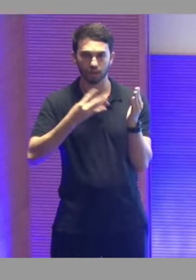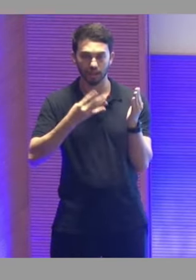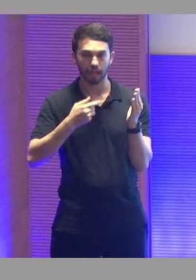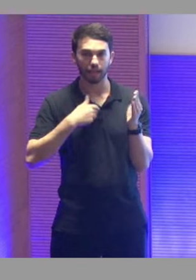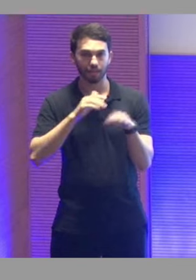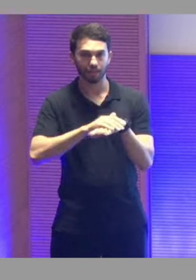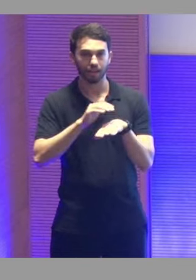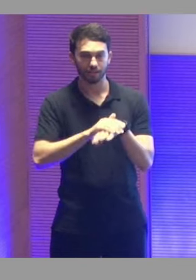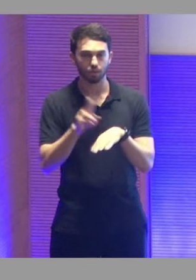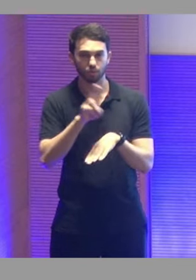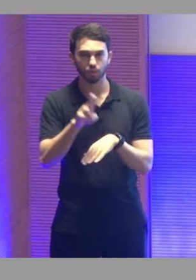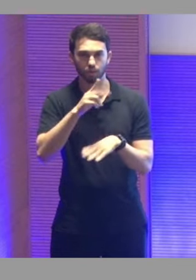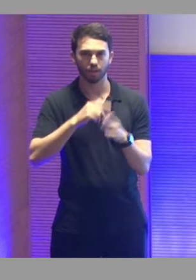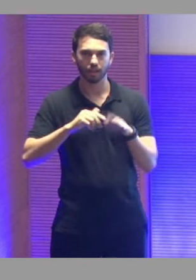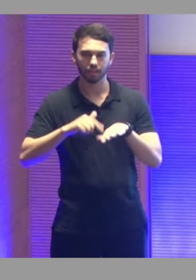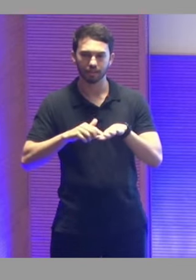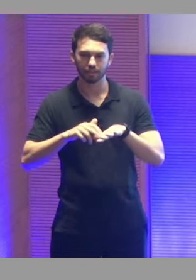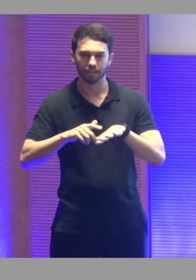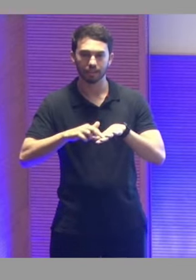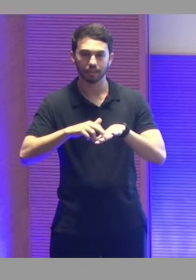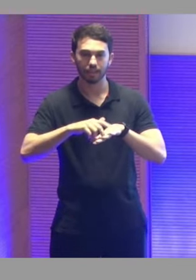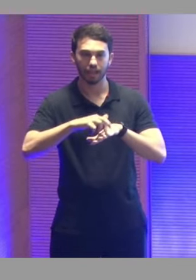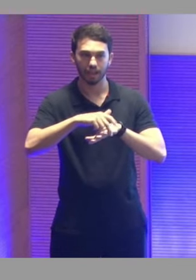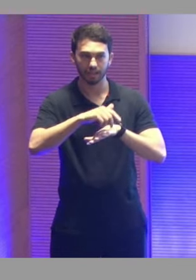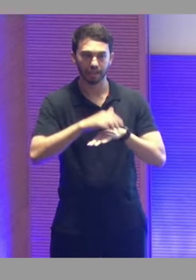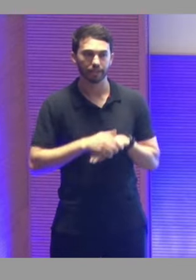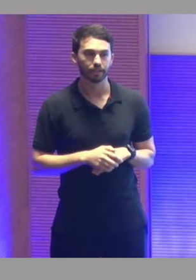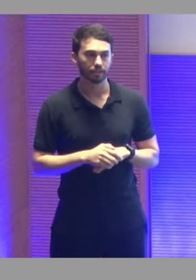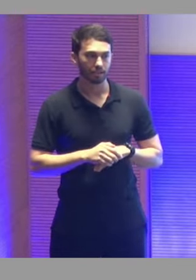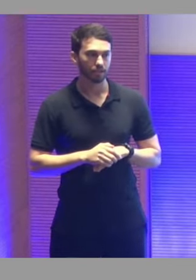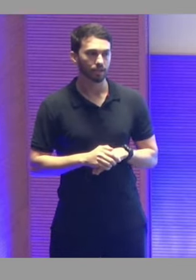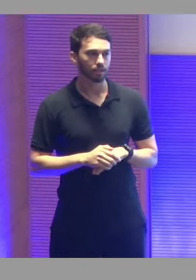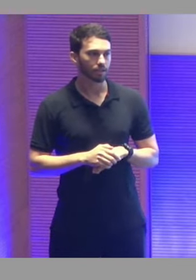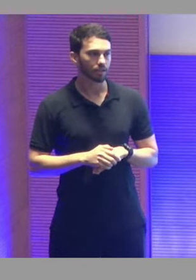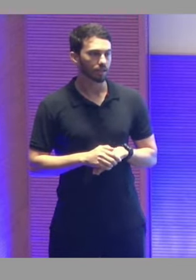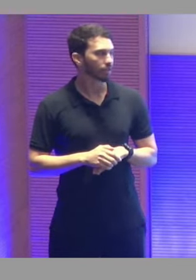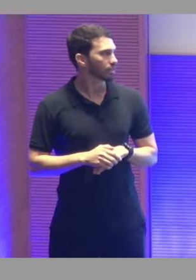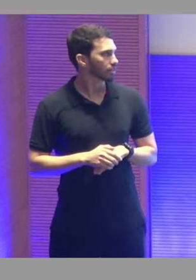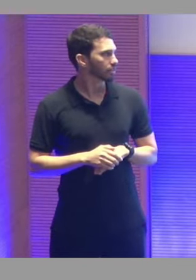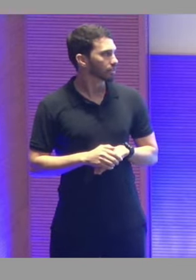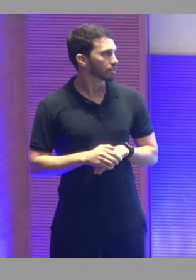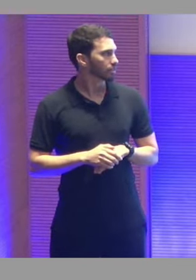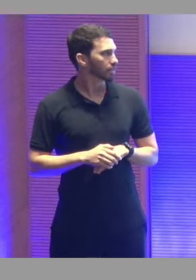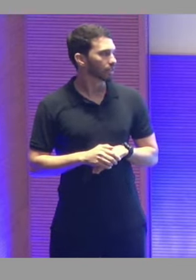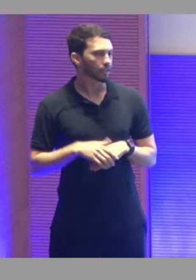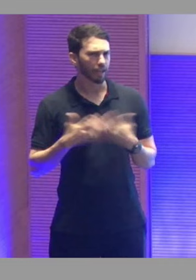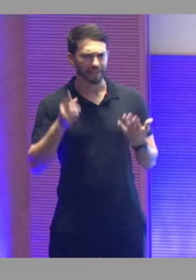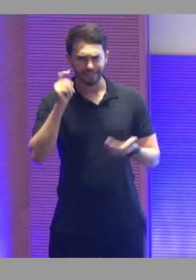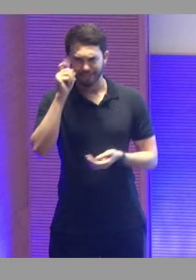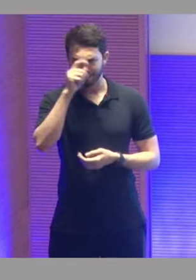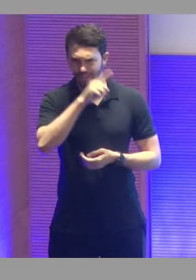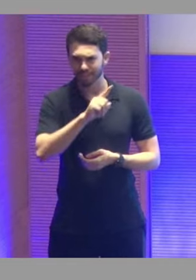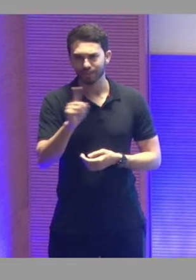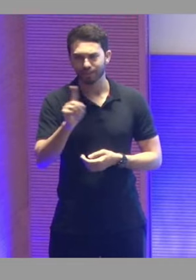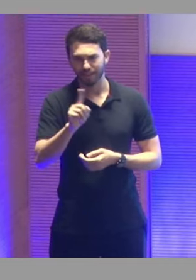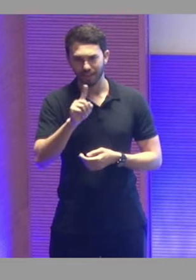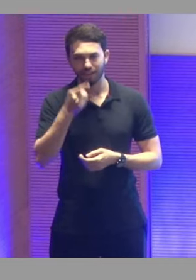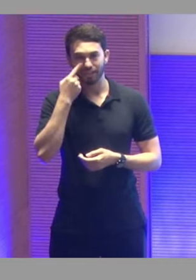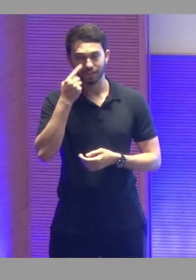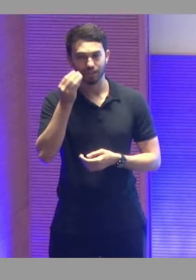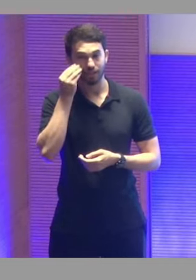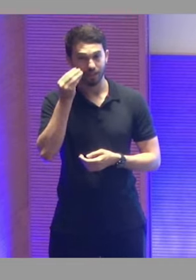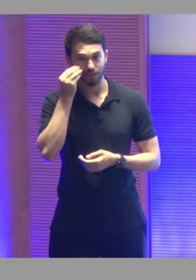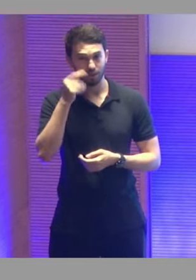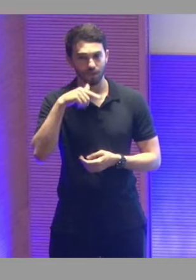isso pelas escadas tá eh São andares eh não são não é não é difícil tá a gente até